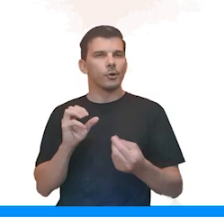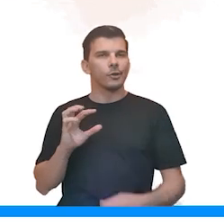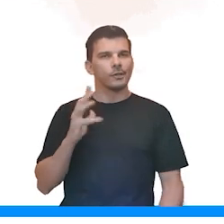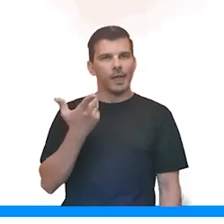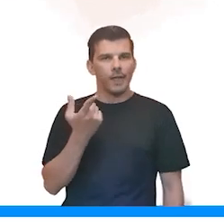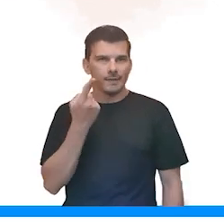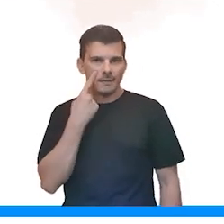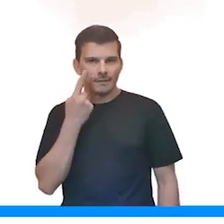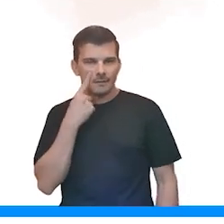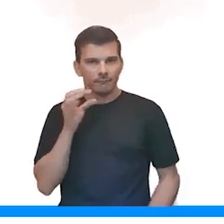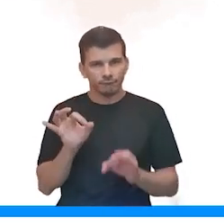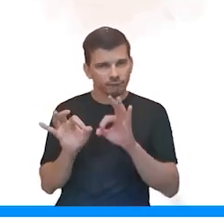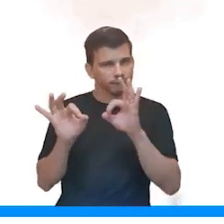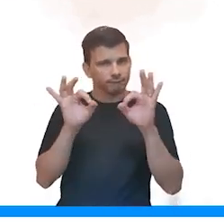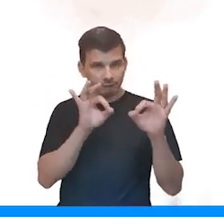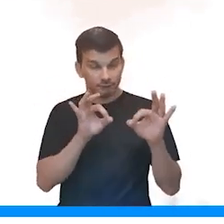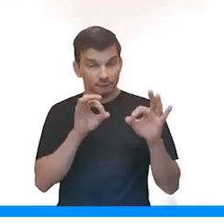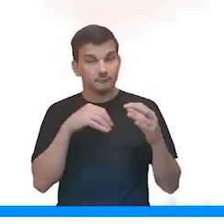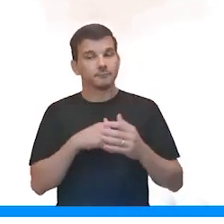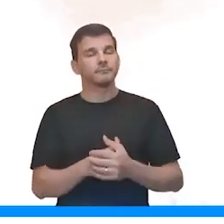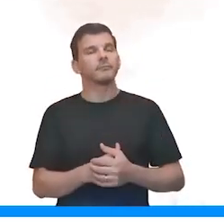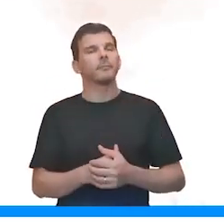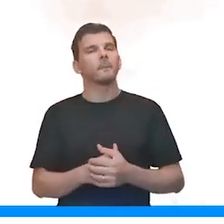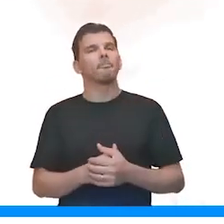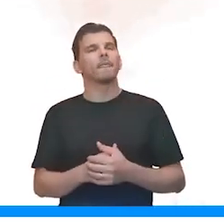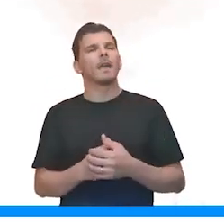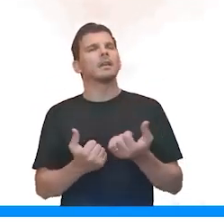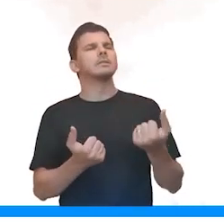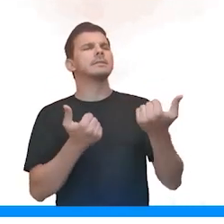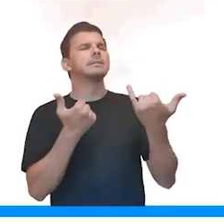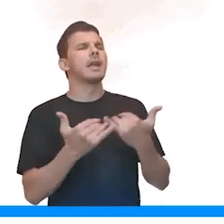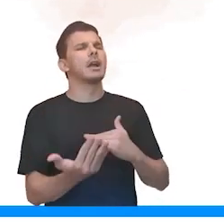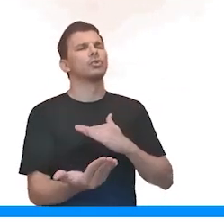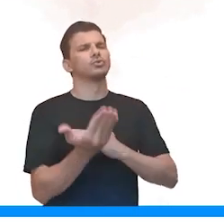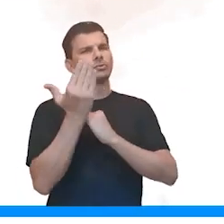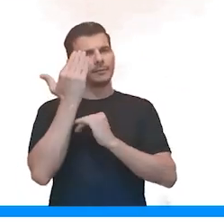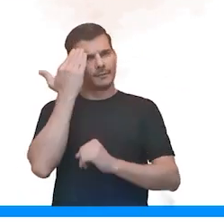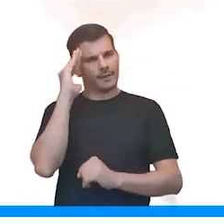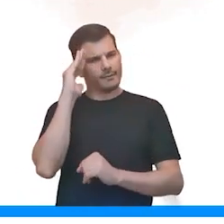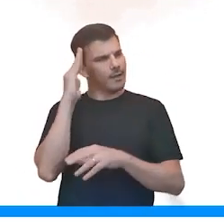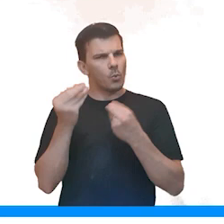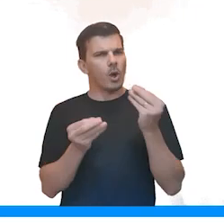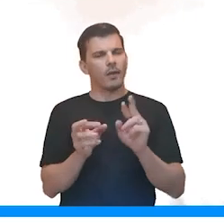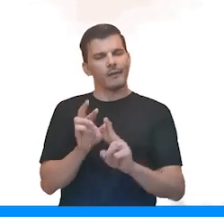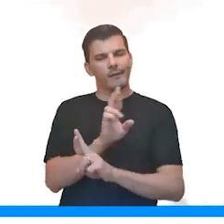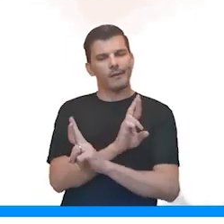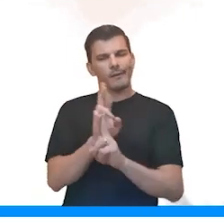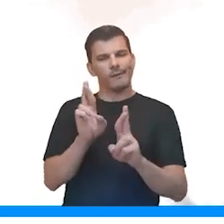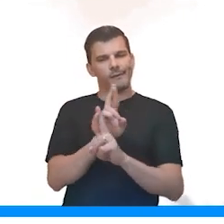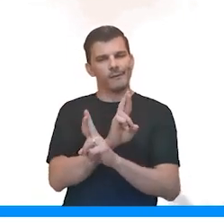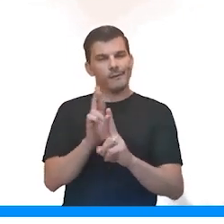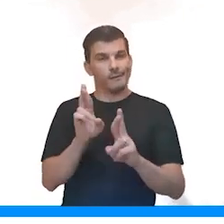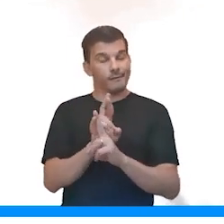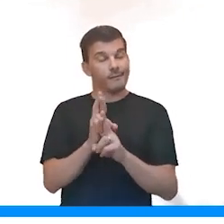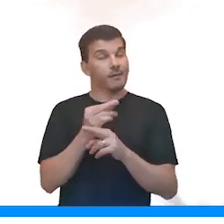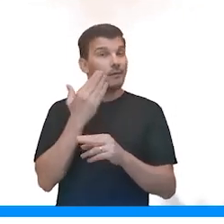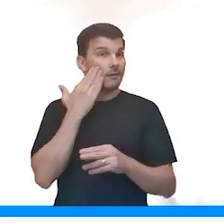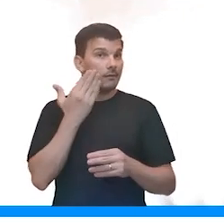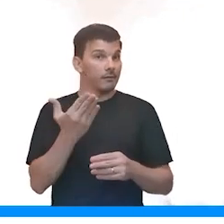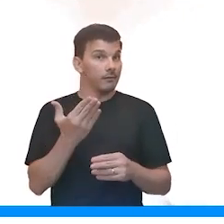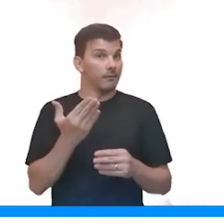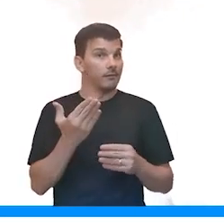mostra bastante essa relação da... Opa, deixa eu voltar aqui, galera. Que mostra bastante essa